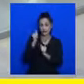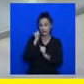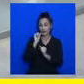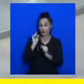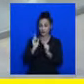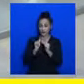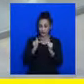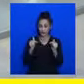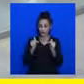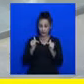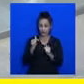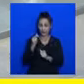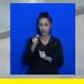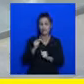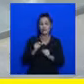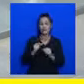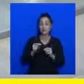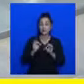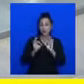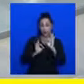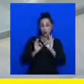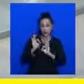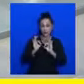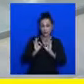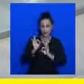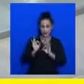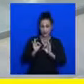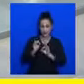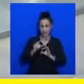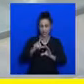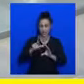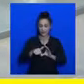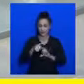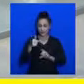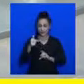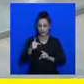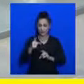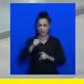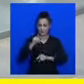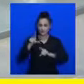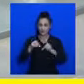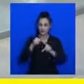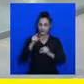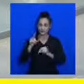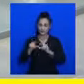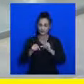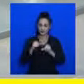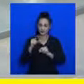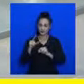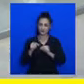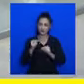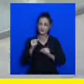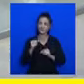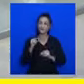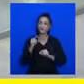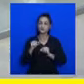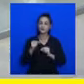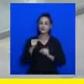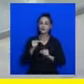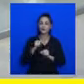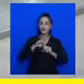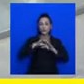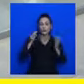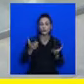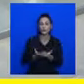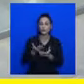da sorte, para que possamos então transferir as 7 bolas que foram sorteadas no